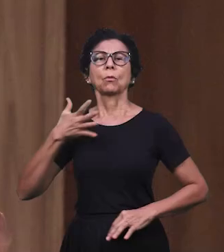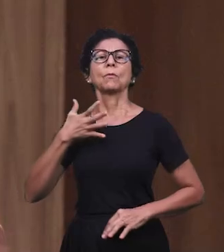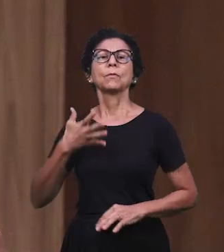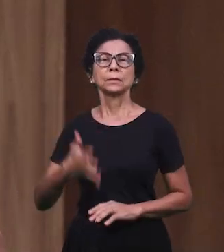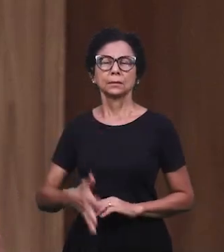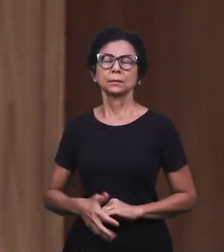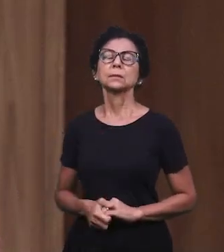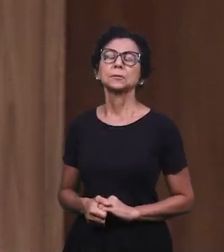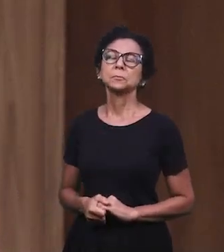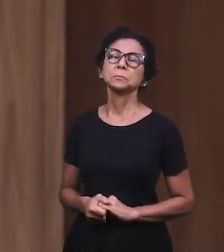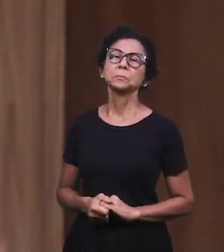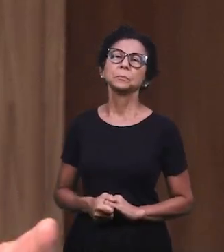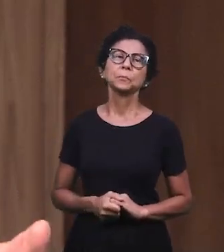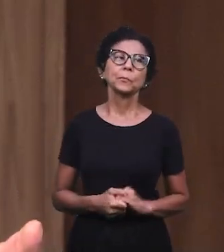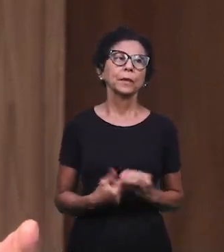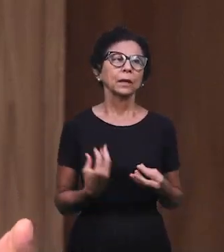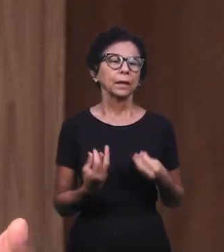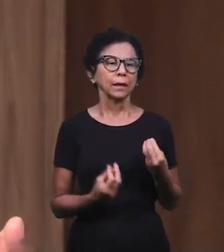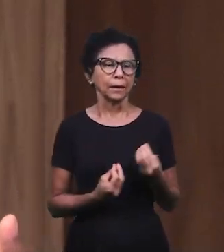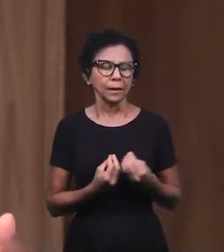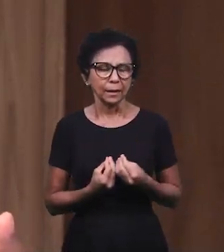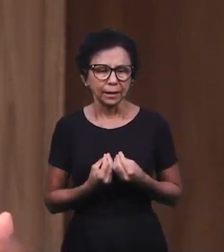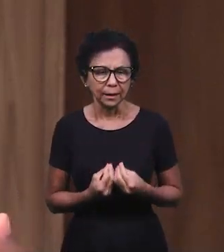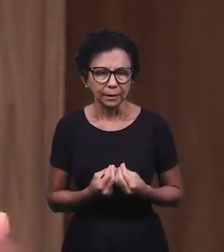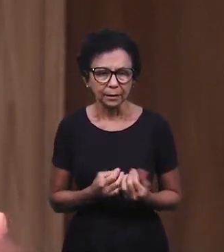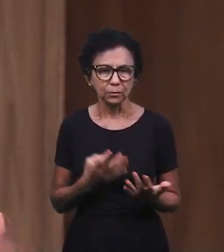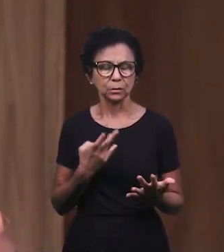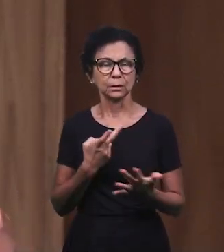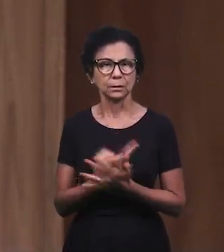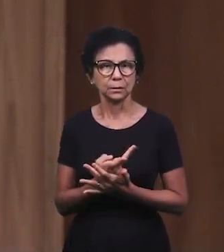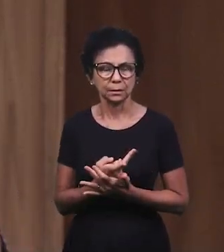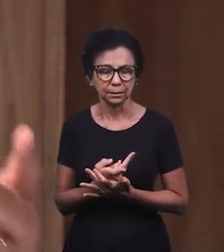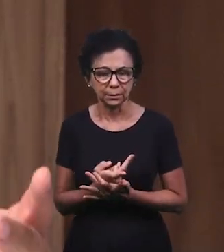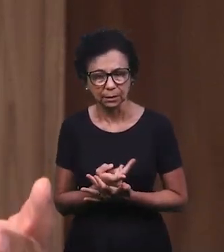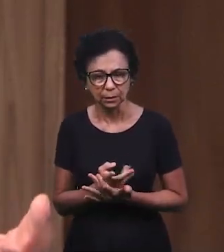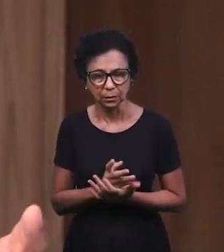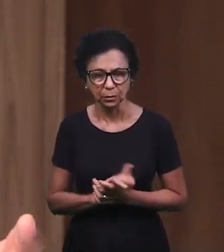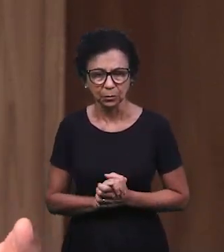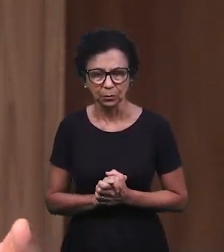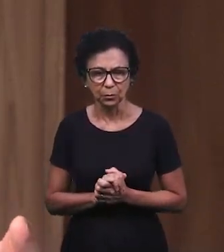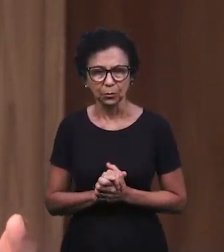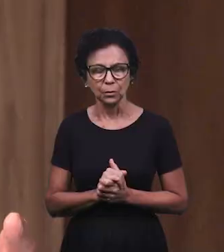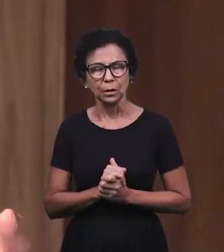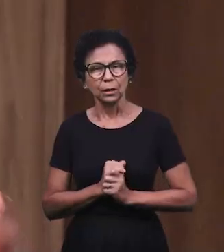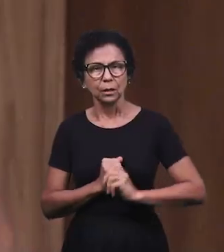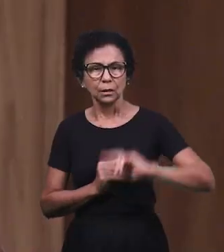fez com que o homem ele descobrisse